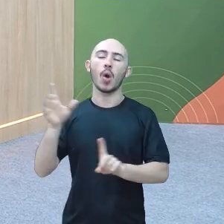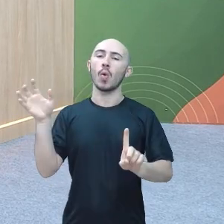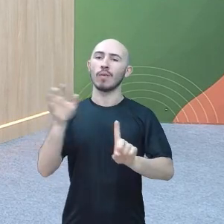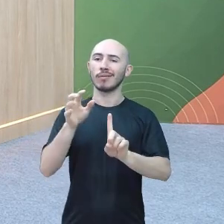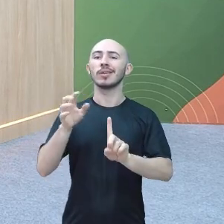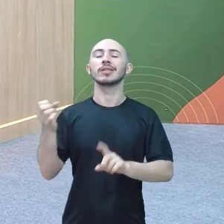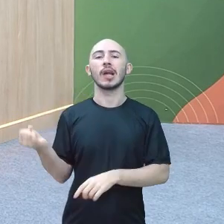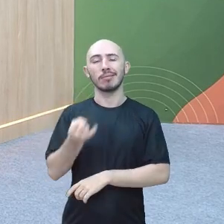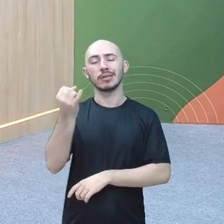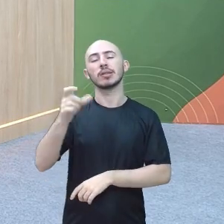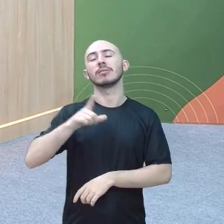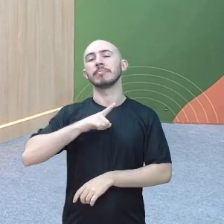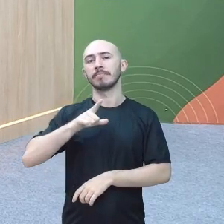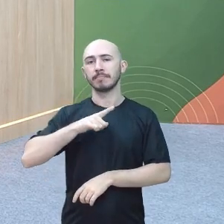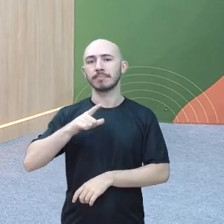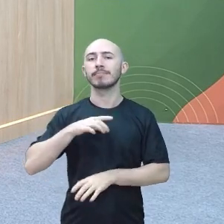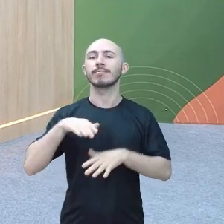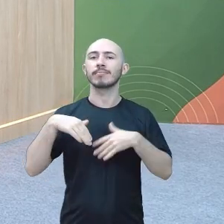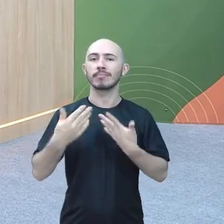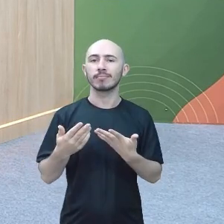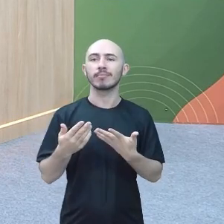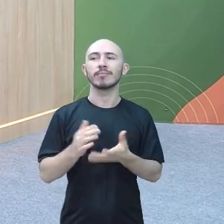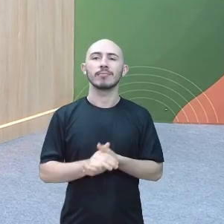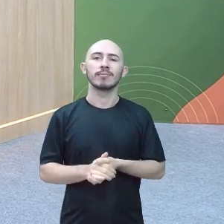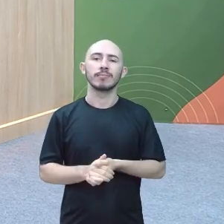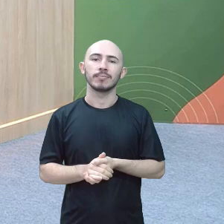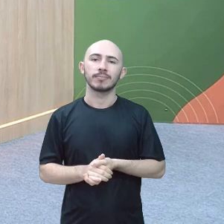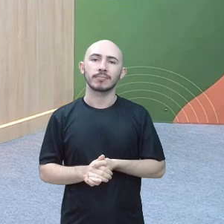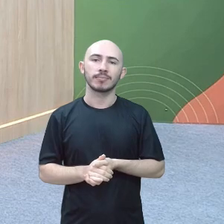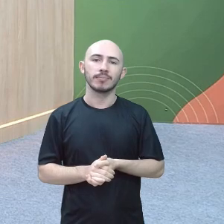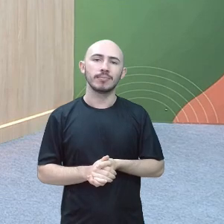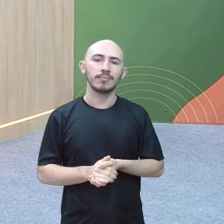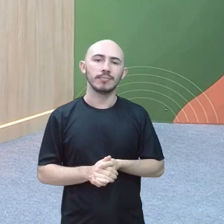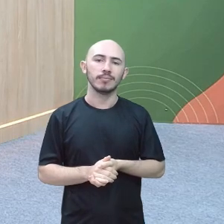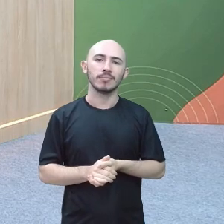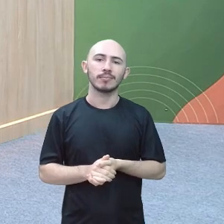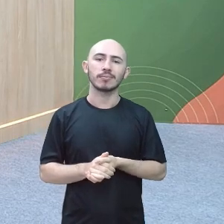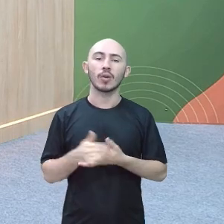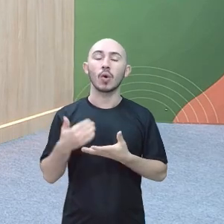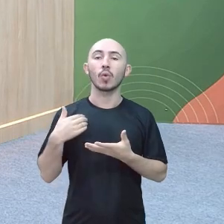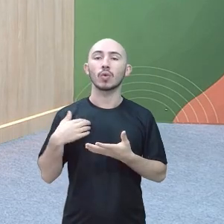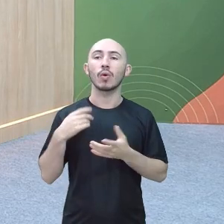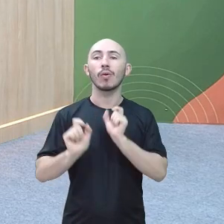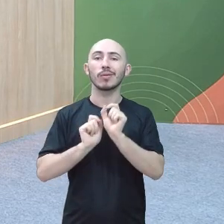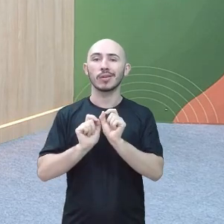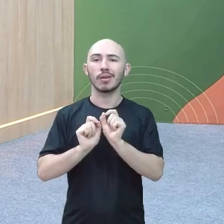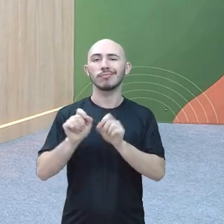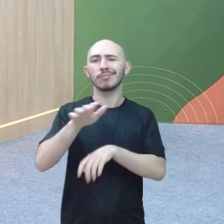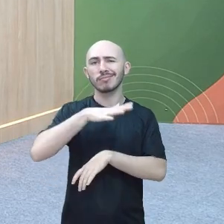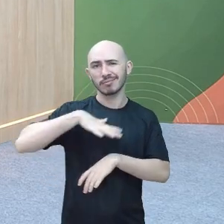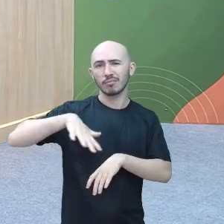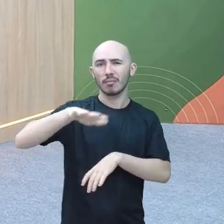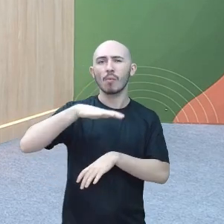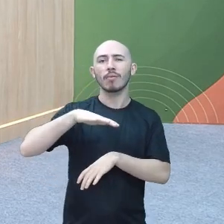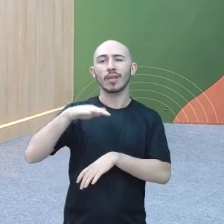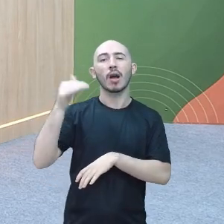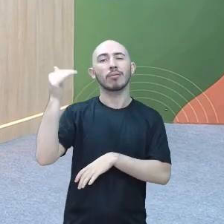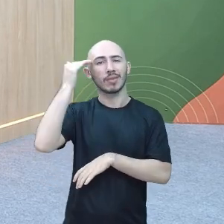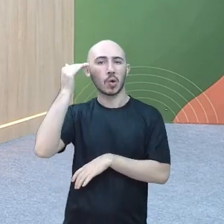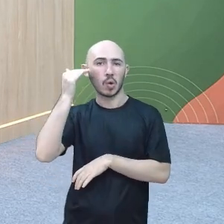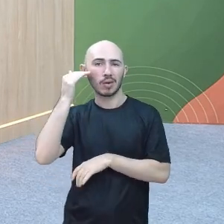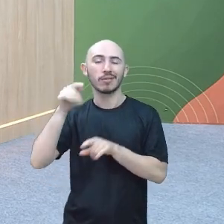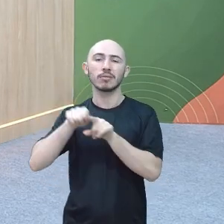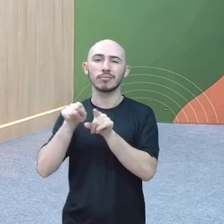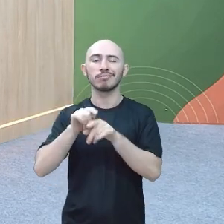fundamental nisso que a gente vai chamar da onda coreana, que a gente vai ver lá pra frente, né, até chegar lá,